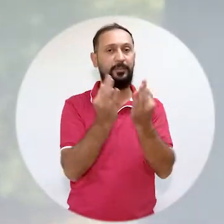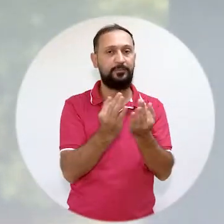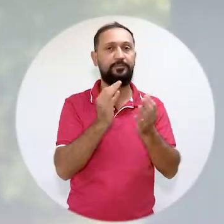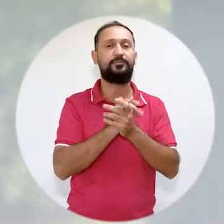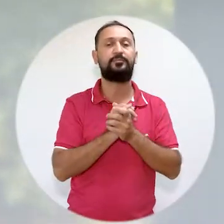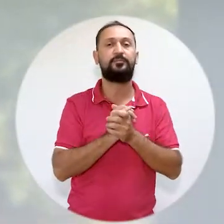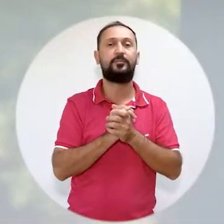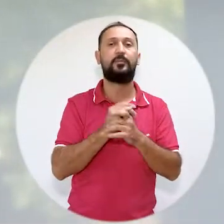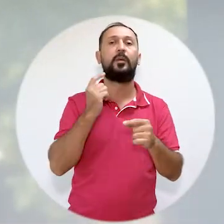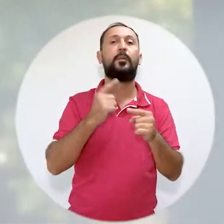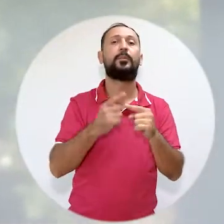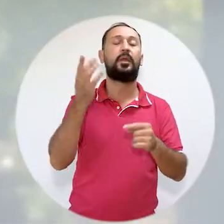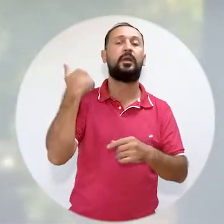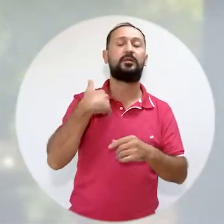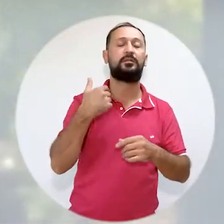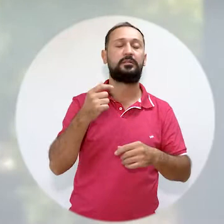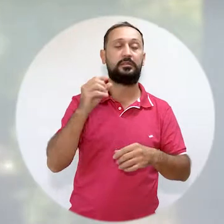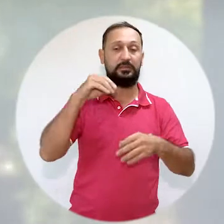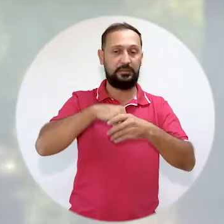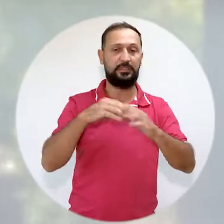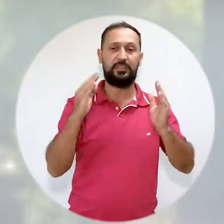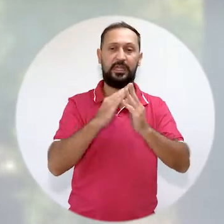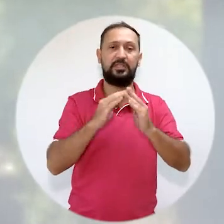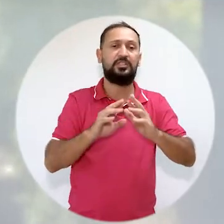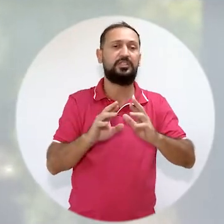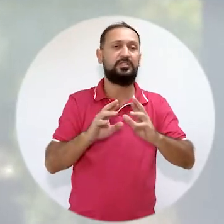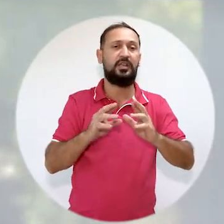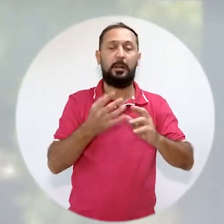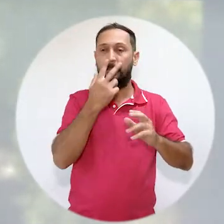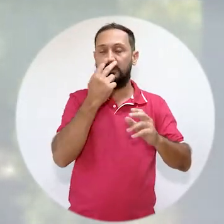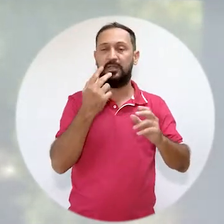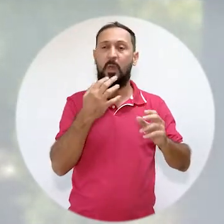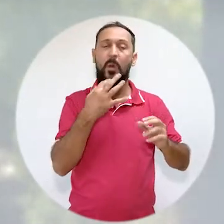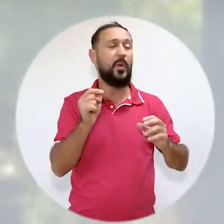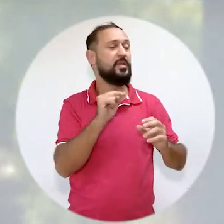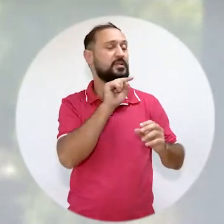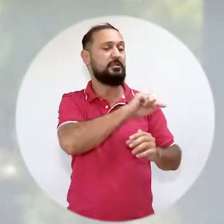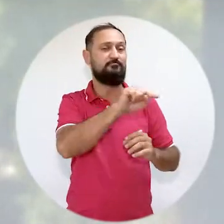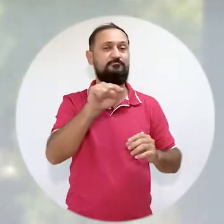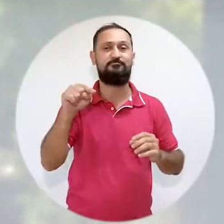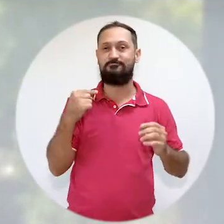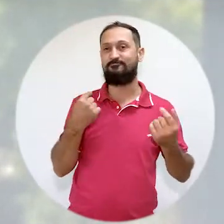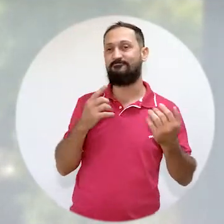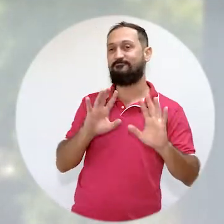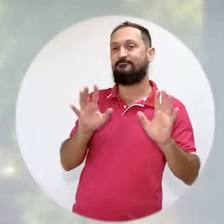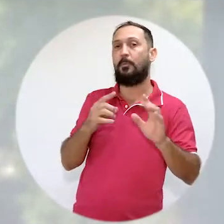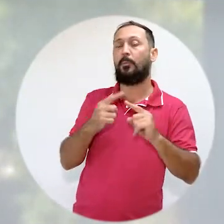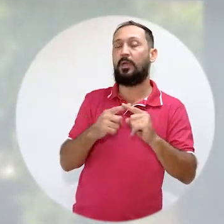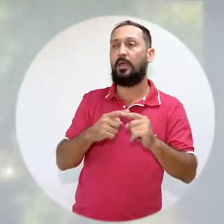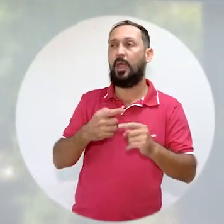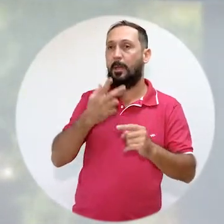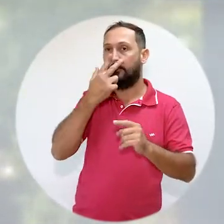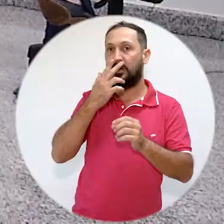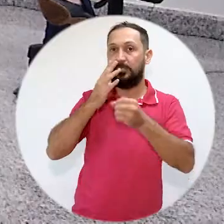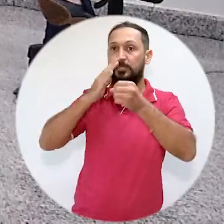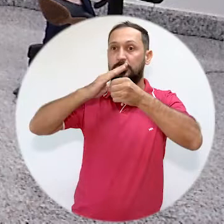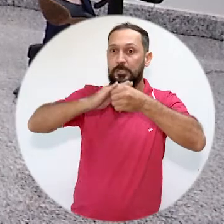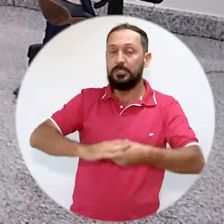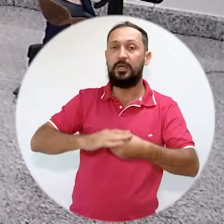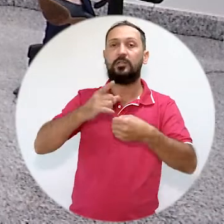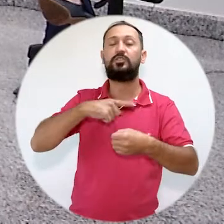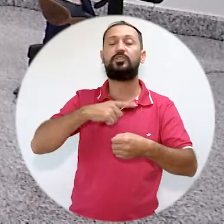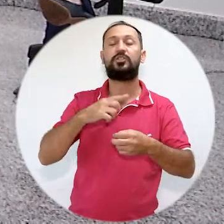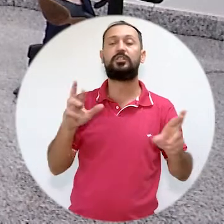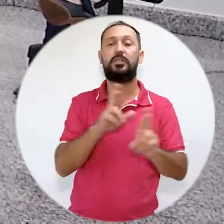Porque nós éramos estranhos dentro da própria família e aí fomos obrigados a conviver. Isso também gerou